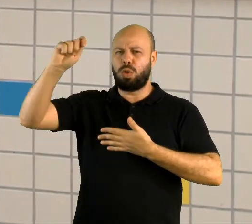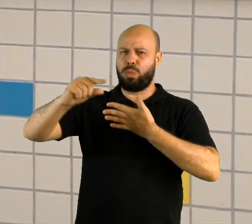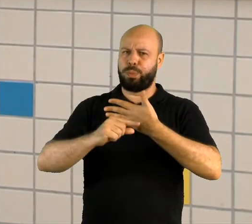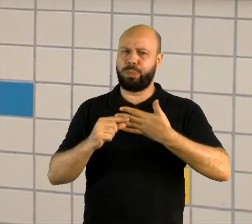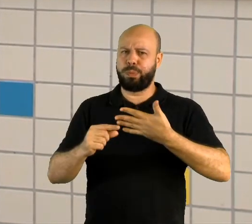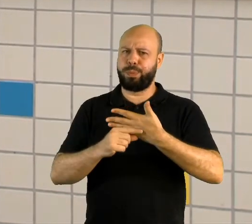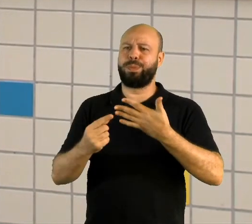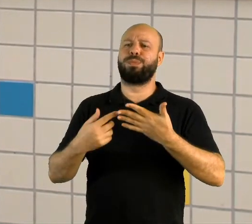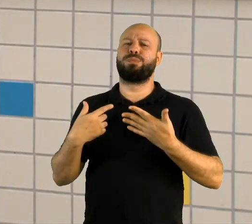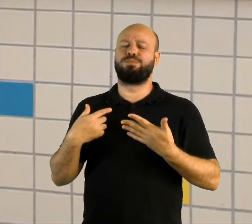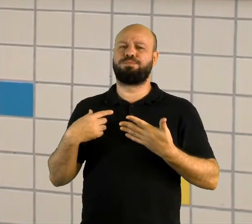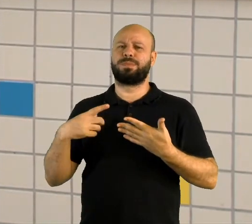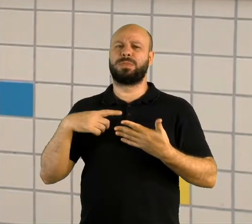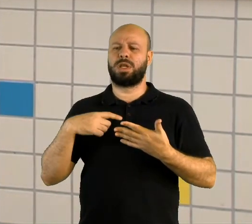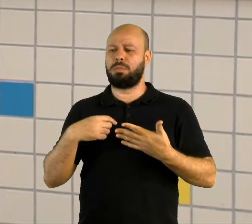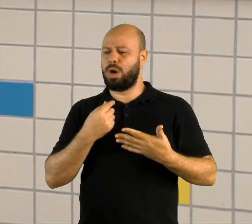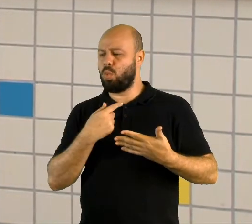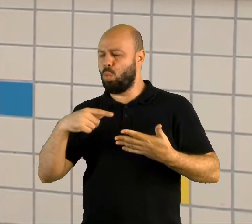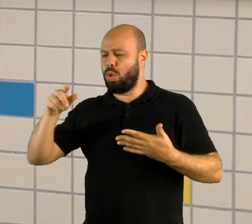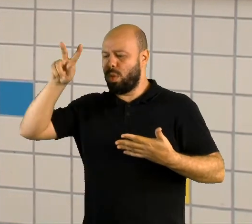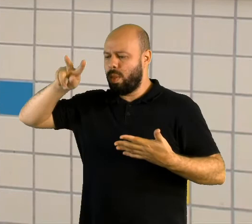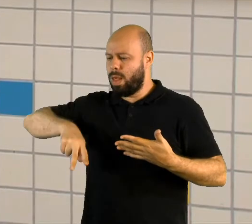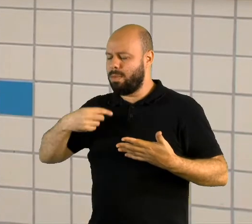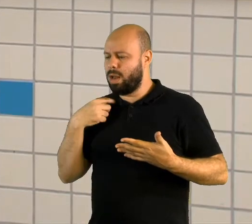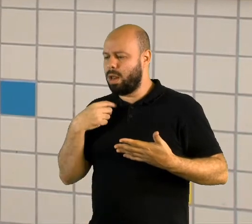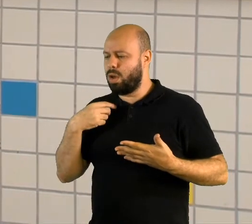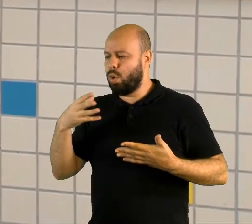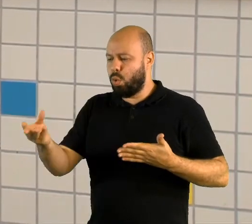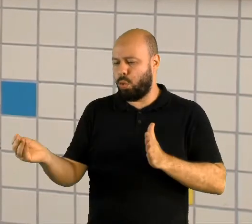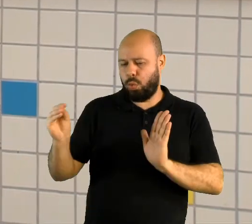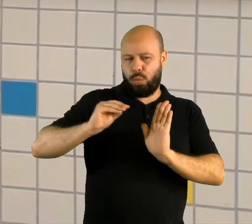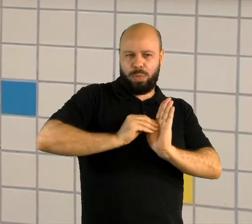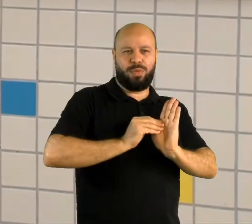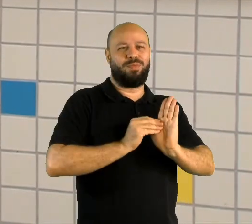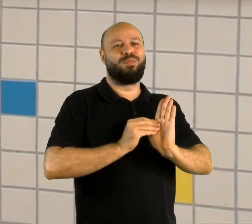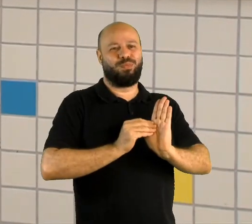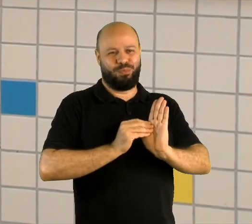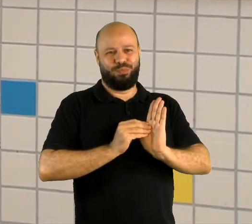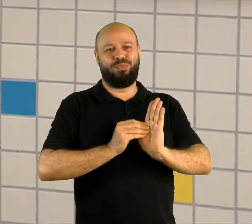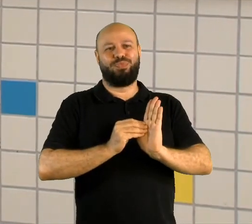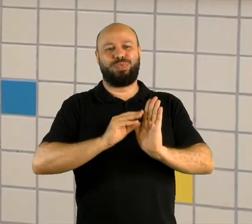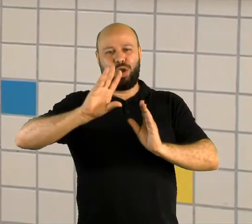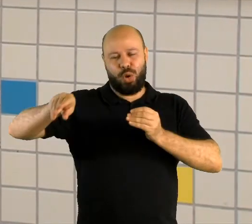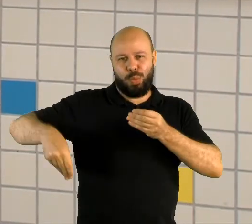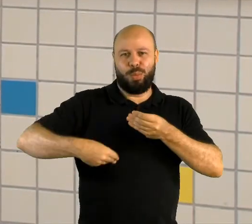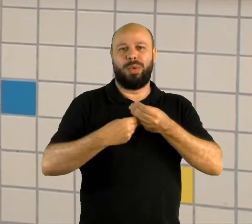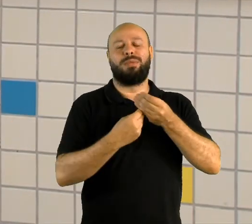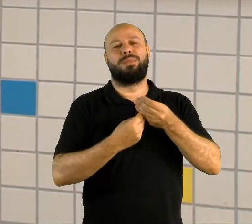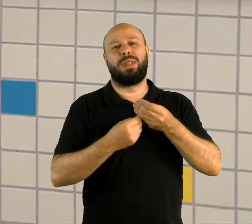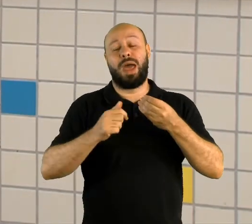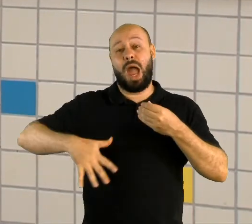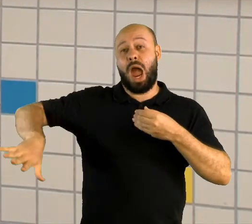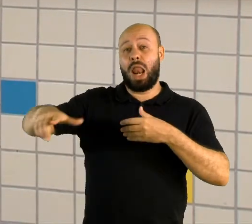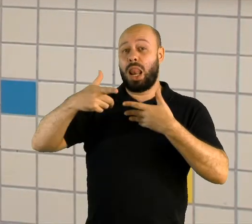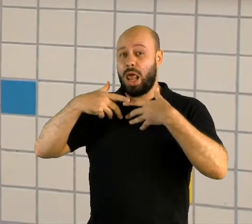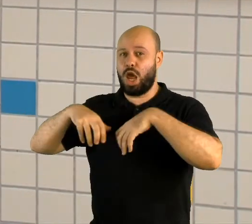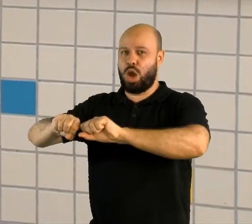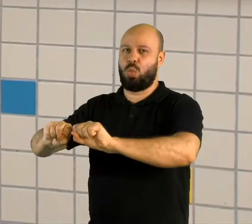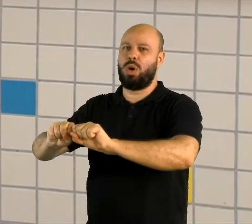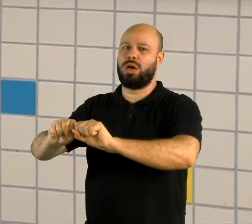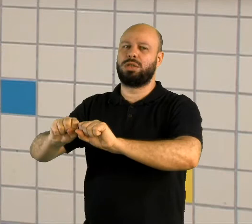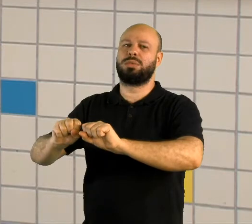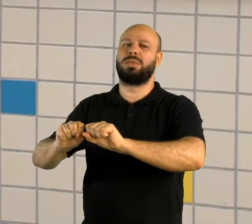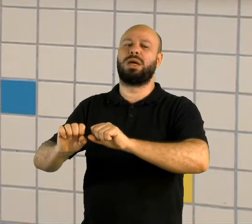comenta a partir de outro artigo que foi publicado por um especialista da área linguística, que é o